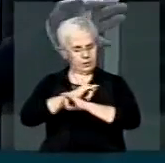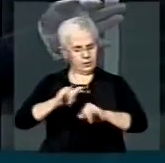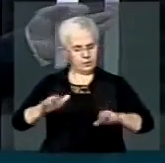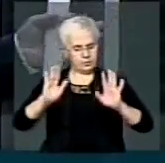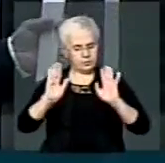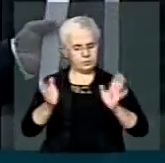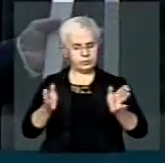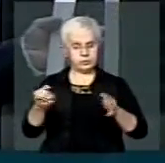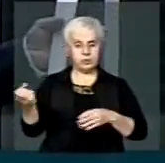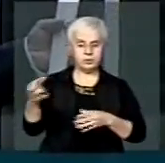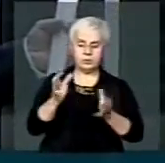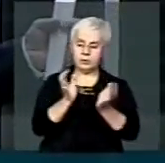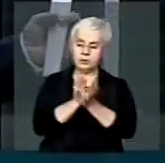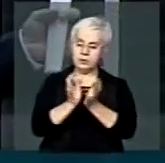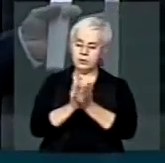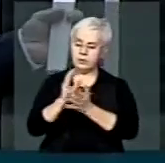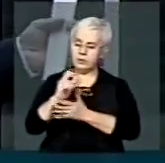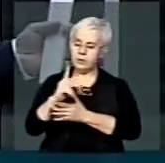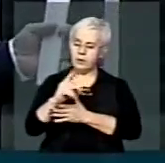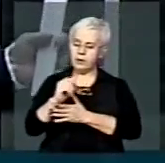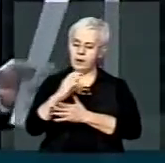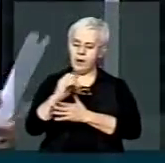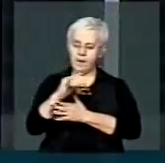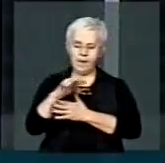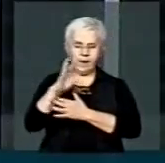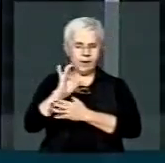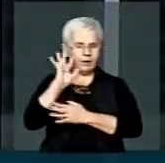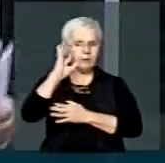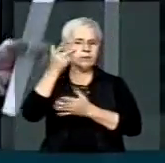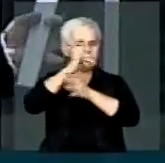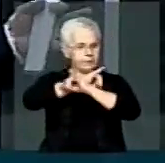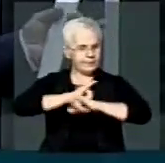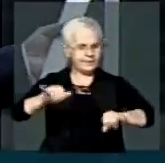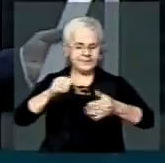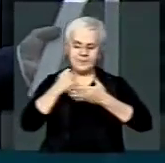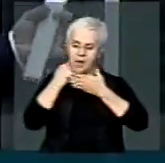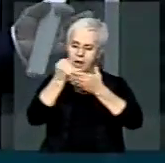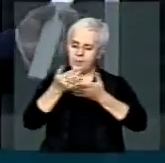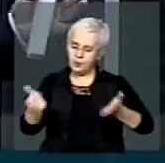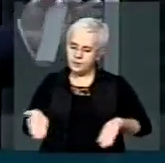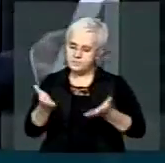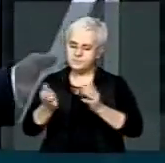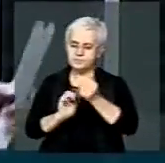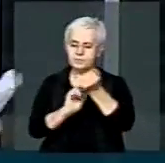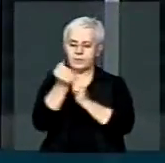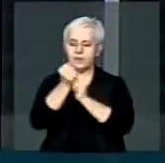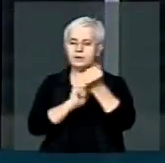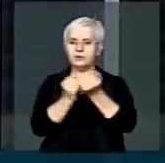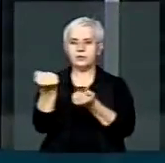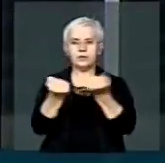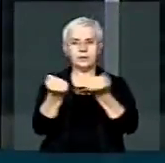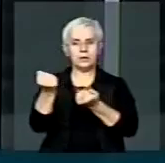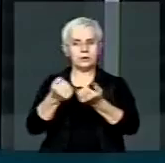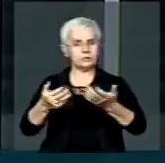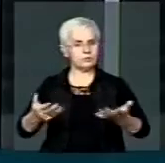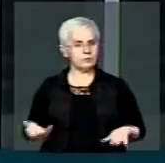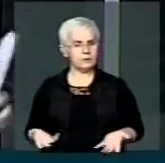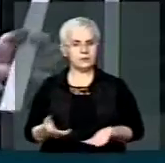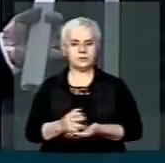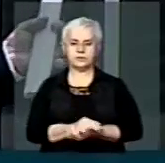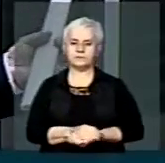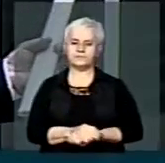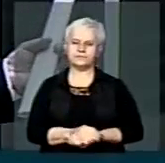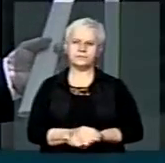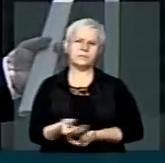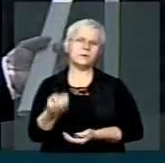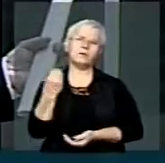um novo pacote de medidas de apoio e incentivo à indústria automobilística.